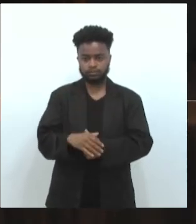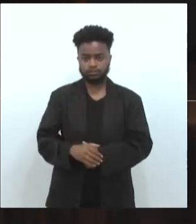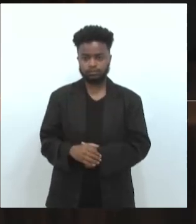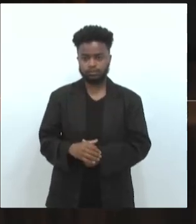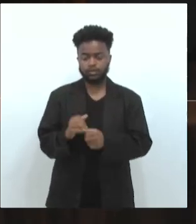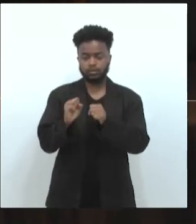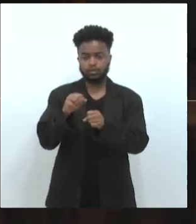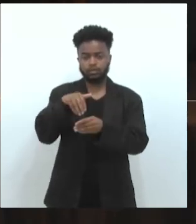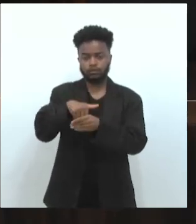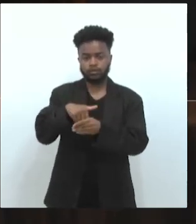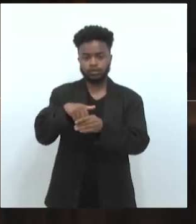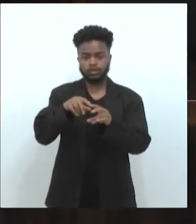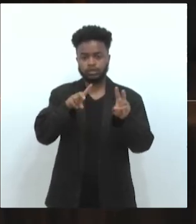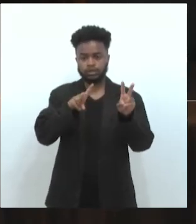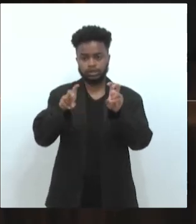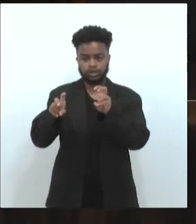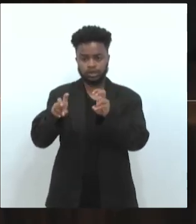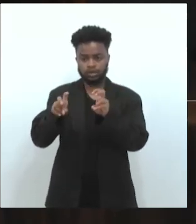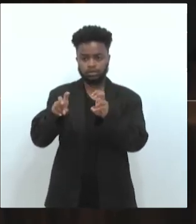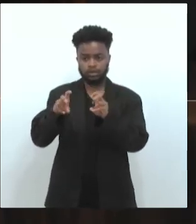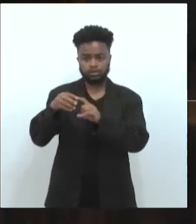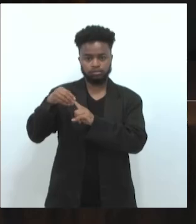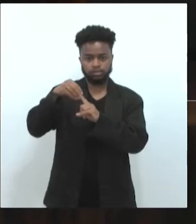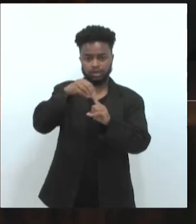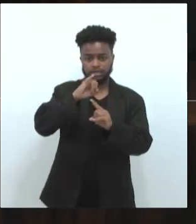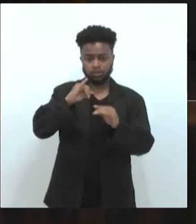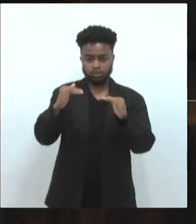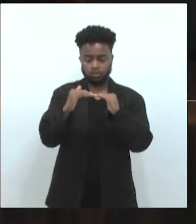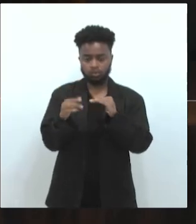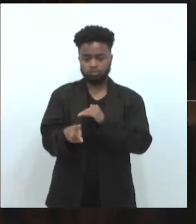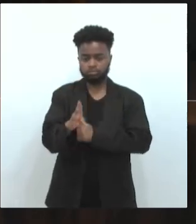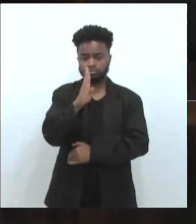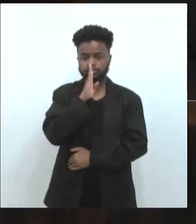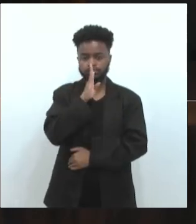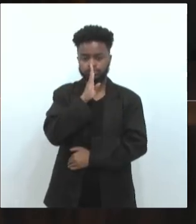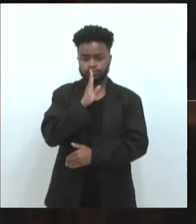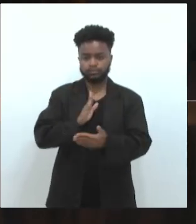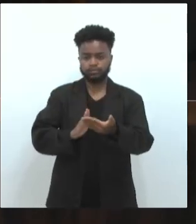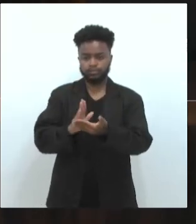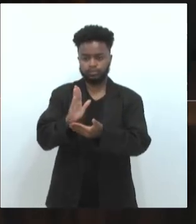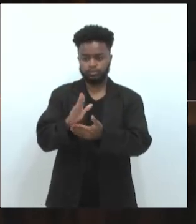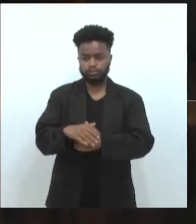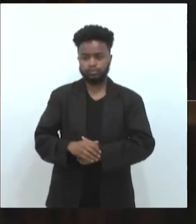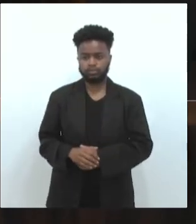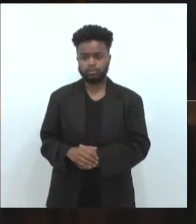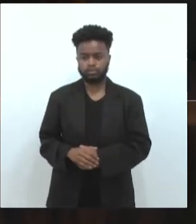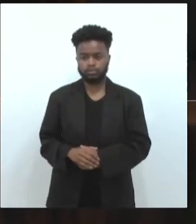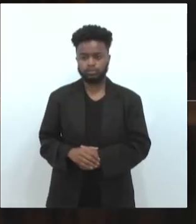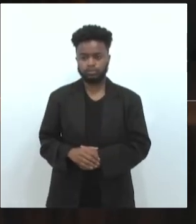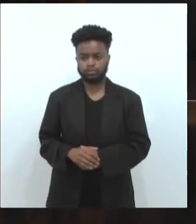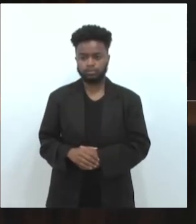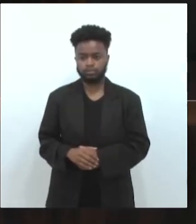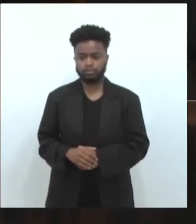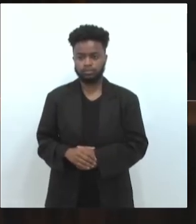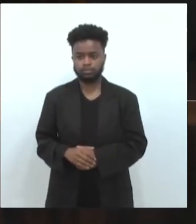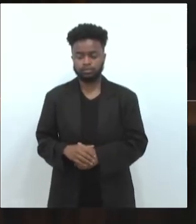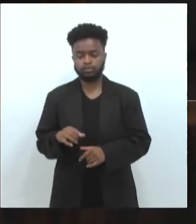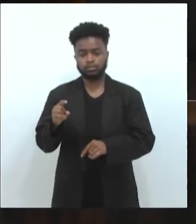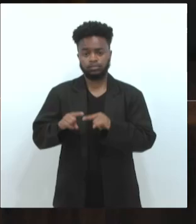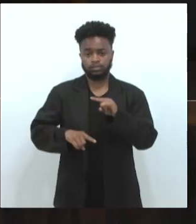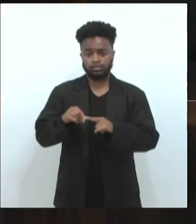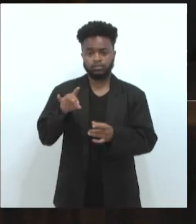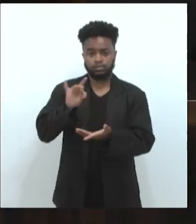Em votação, a matéria destacada. Os senhores que aprovam, permaneçam como estão. Aprovado. Matéria